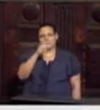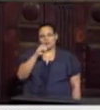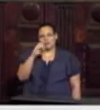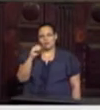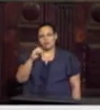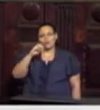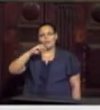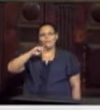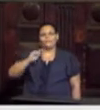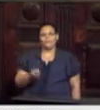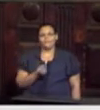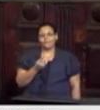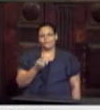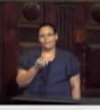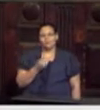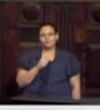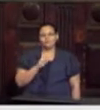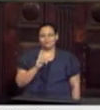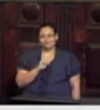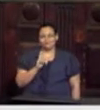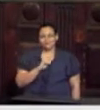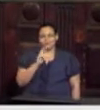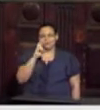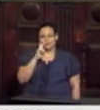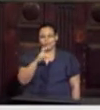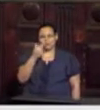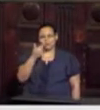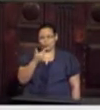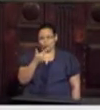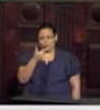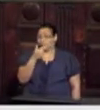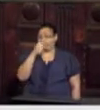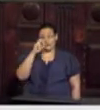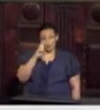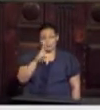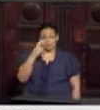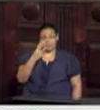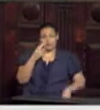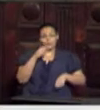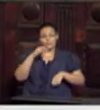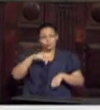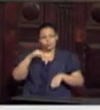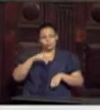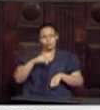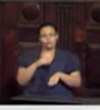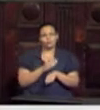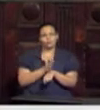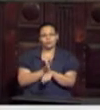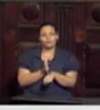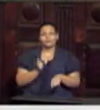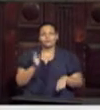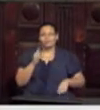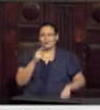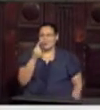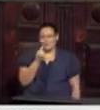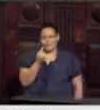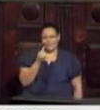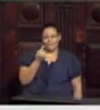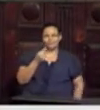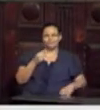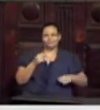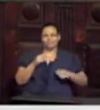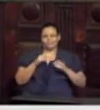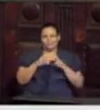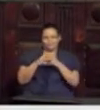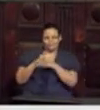R$1.700.000. A cada 53 minutos, uma carga é roubada no Estado do Rio